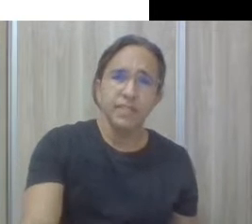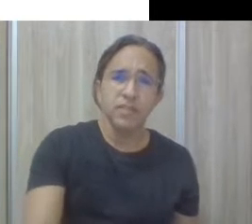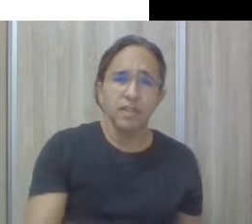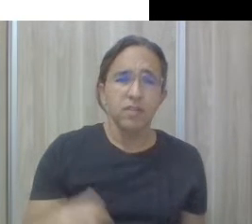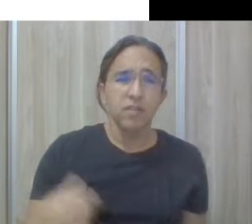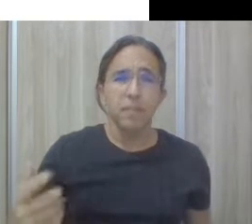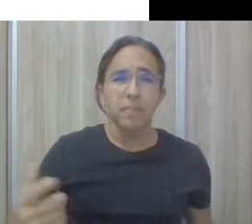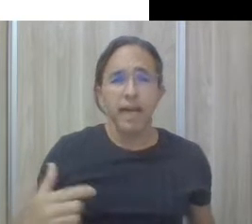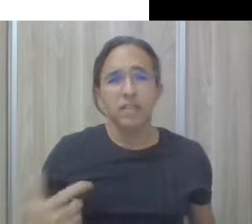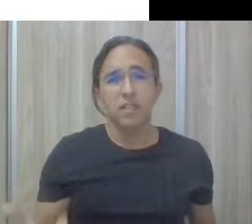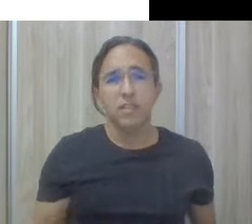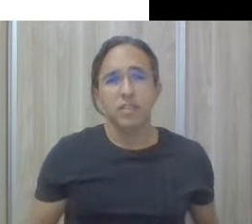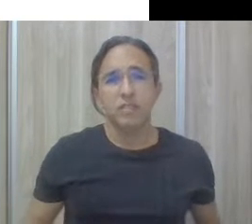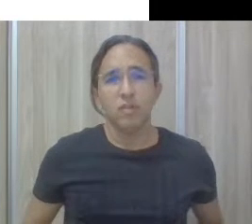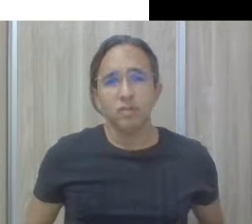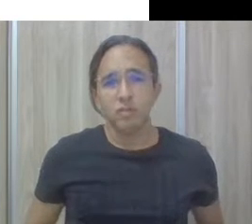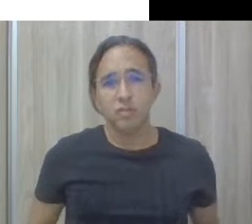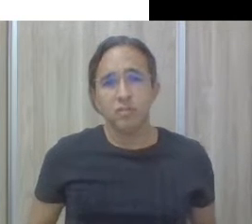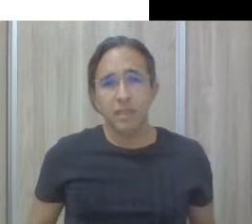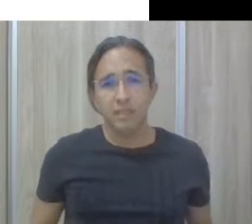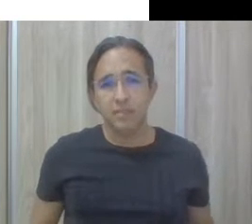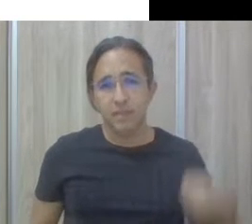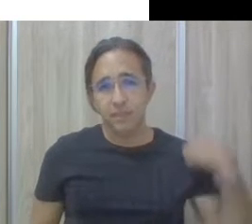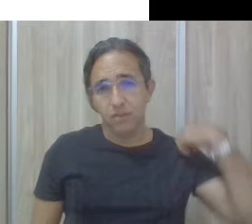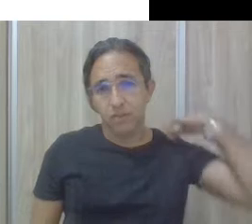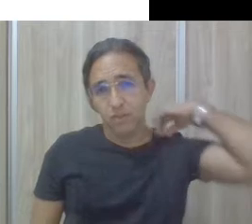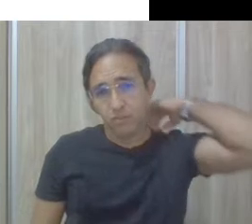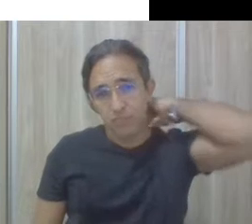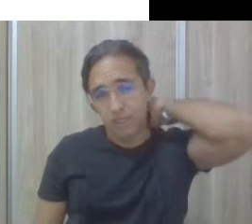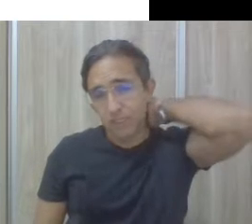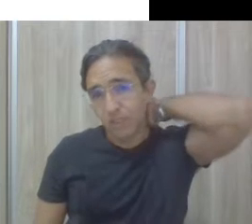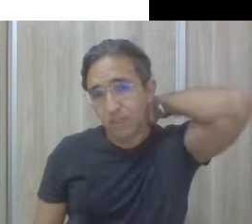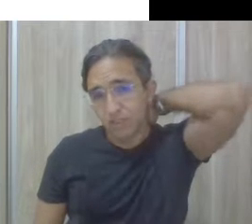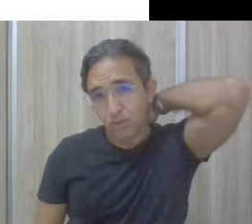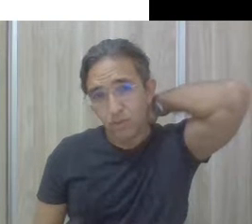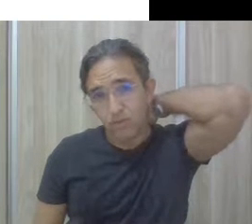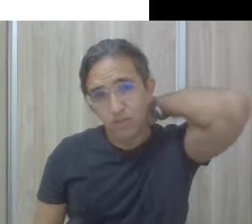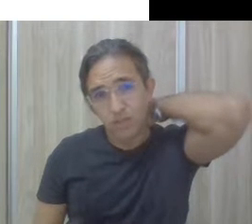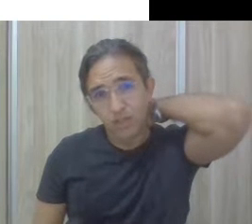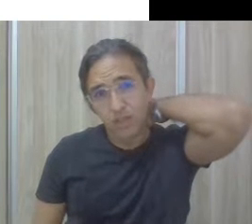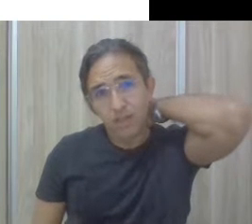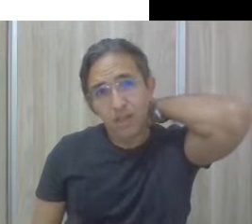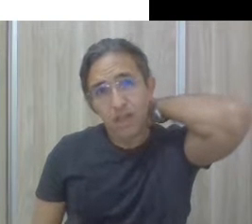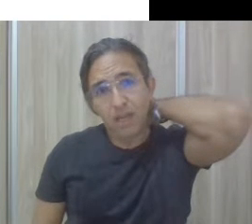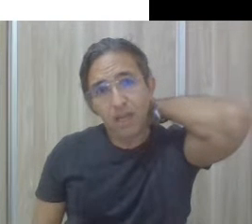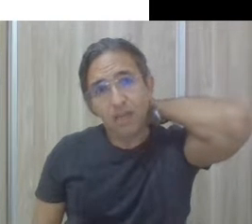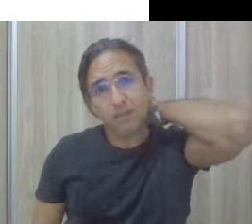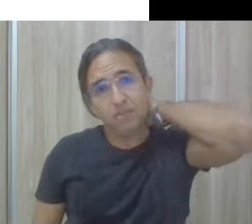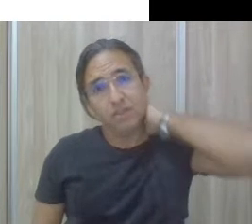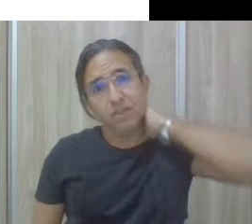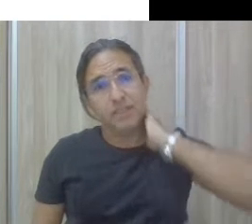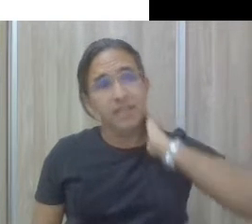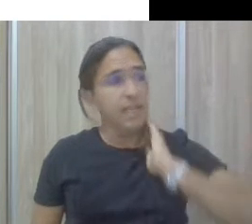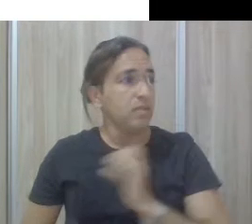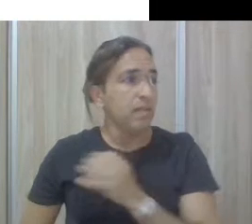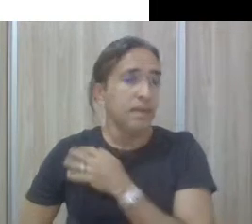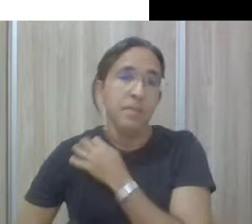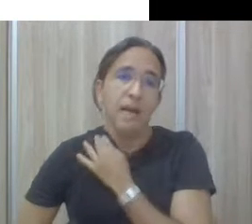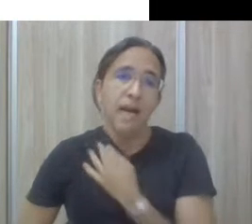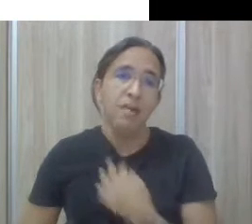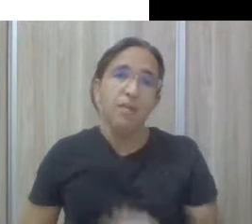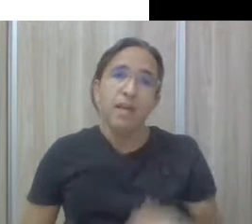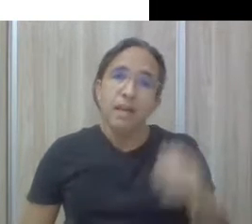essa é relacionada com a prática que eu tive com o surdo mesmo, que eu achava que todo surdo que fazia